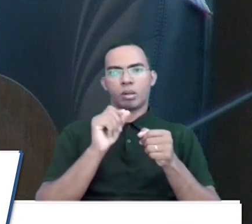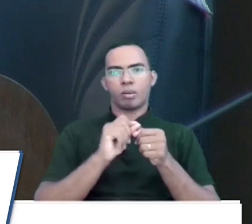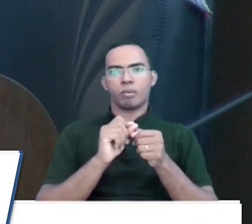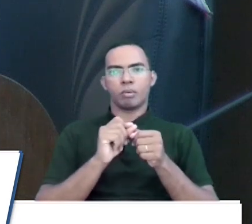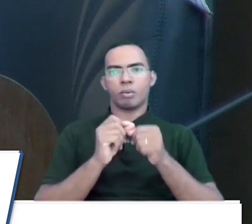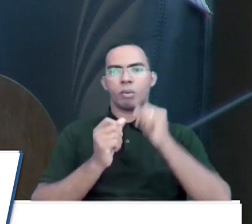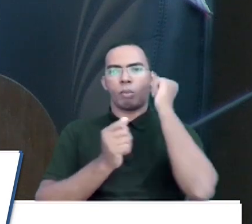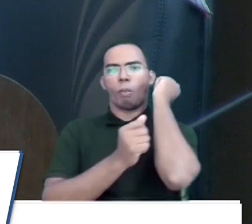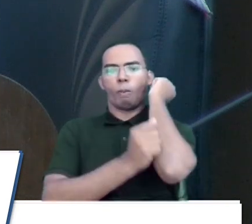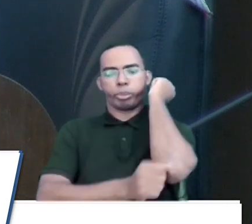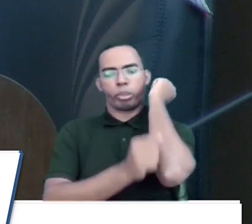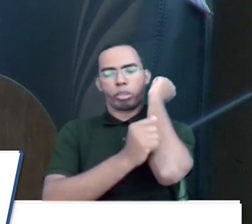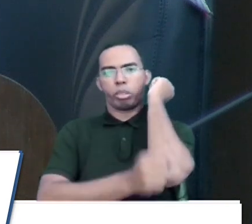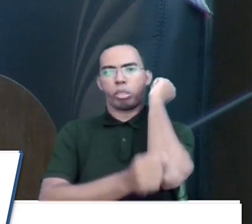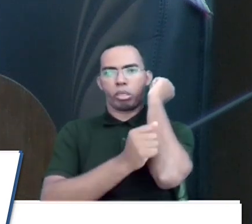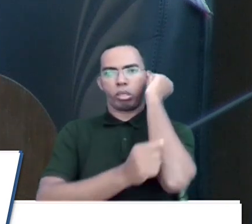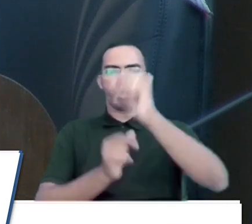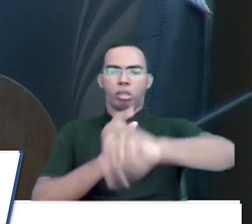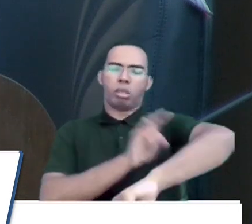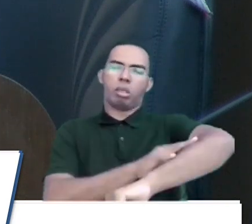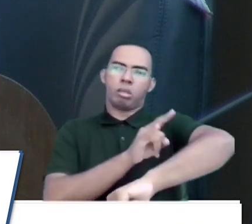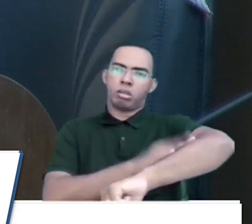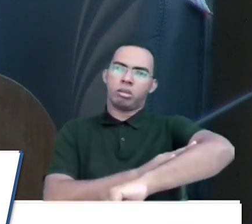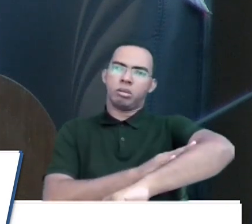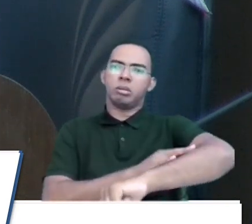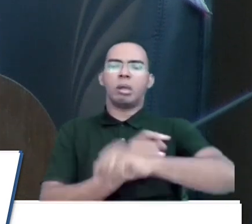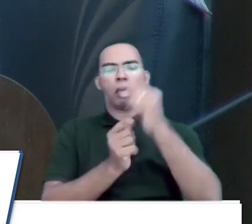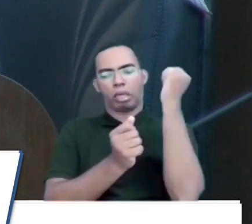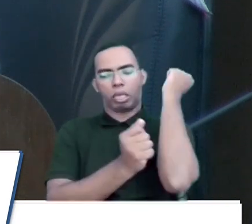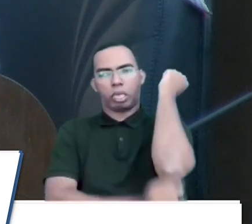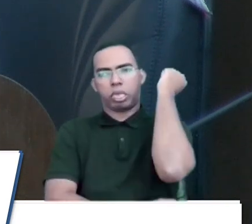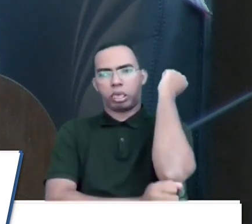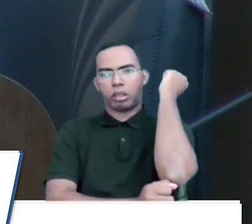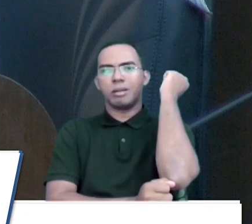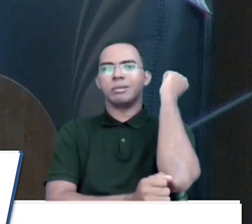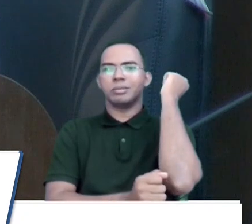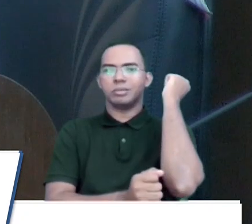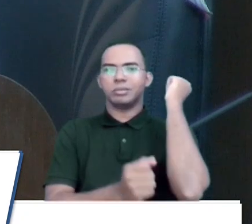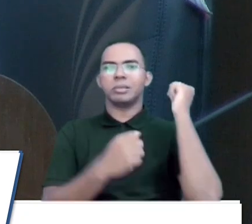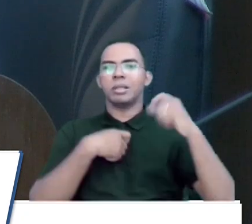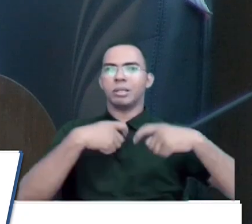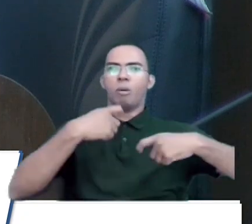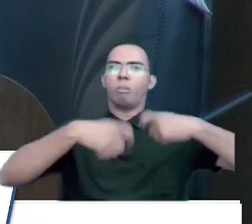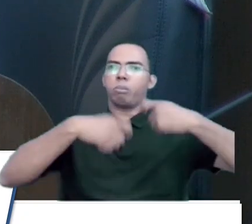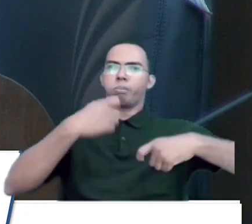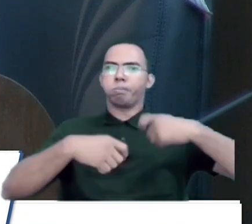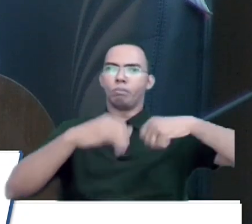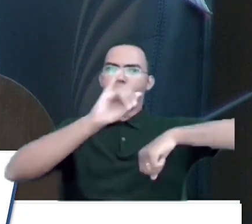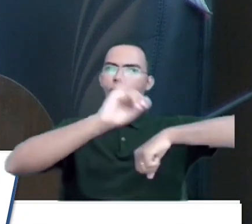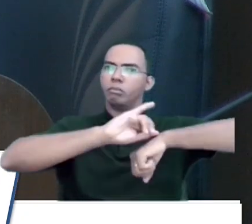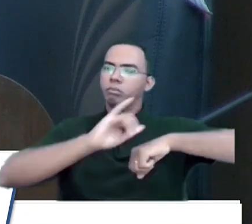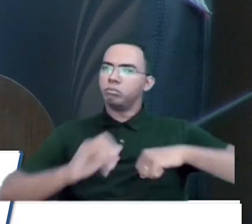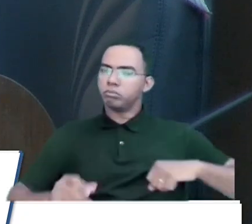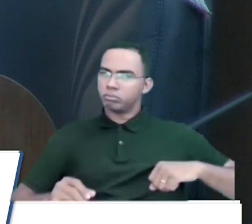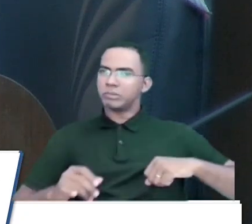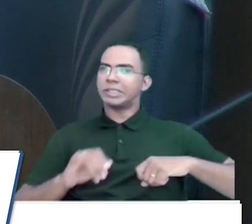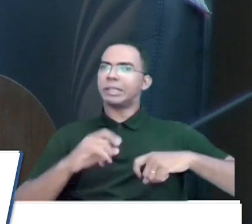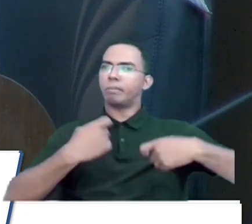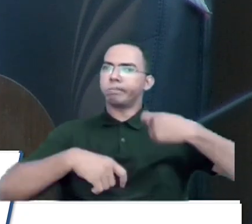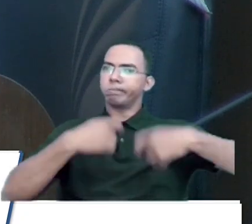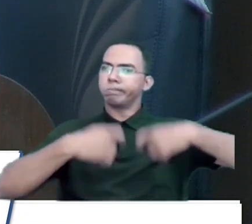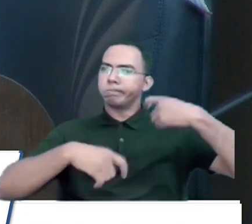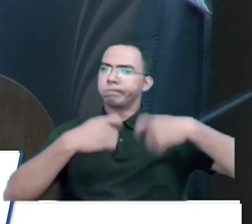necessidades fisiológicas. Além de todas fisiológicas, estava tendo sexo ali na praça. Sexo.